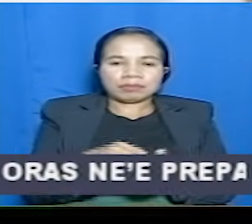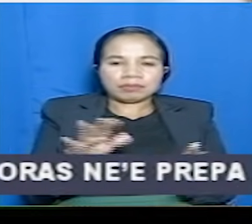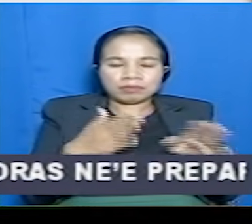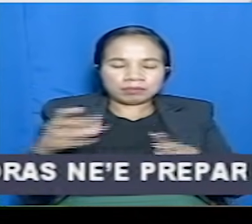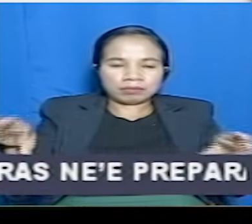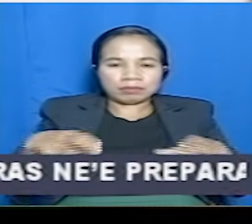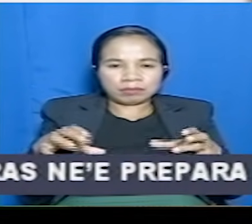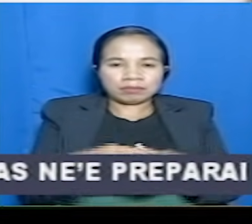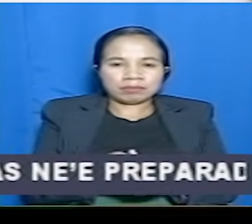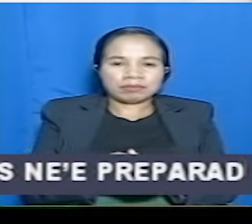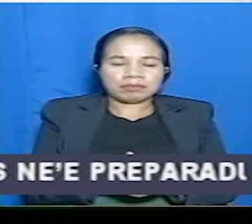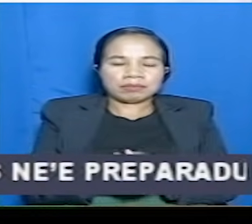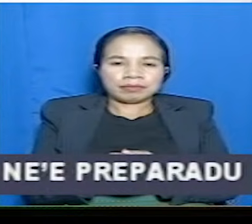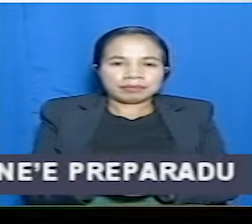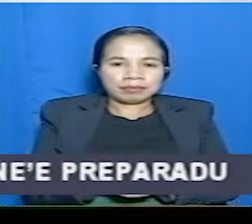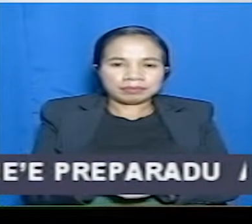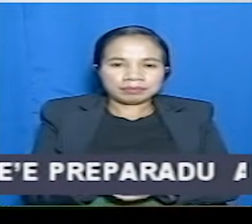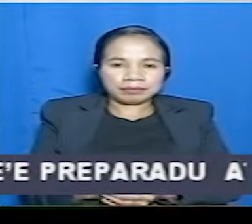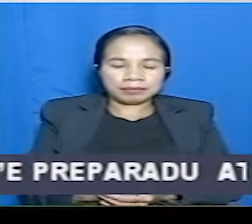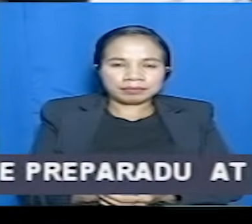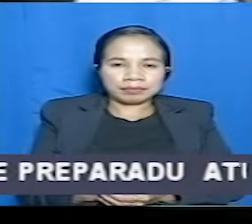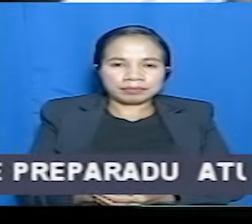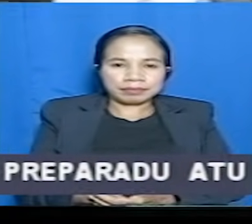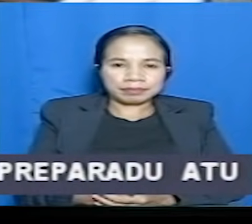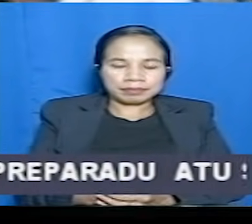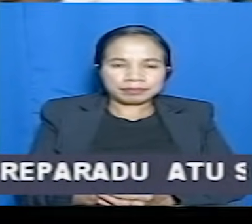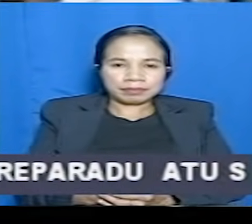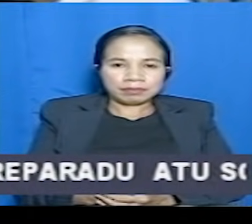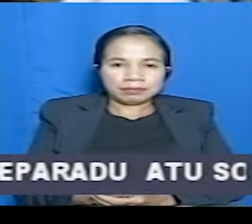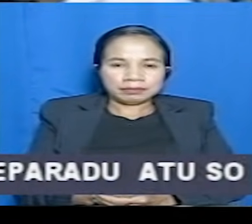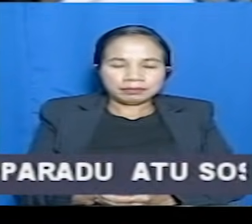serviço durante nen. Juvenal da Silva, ba RTTV.